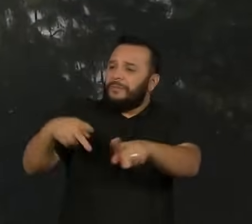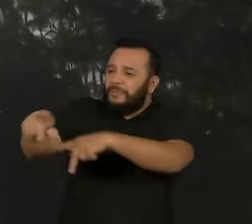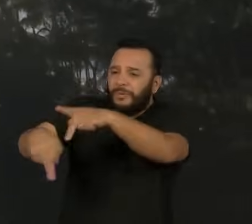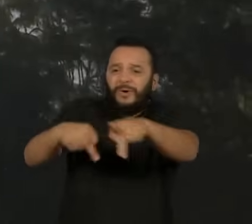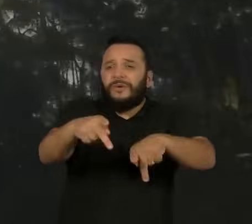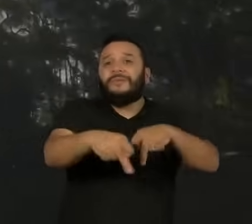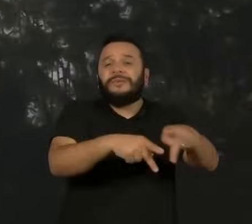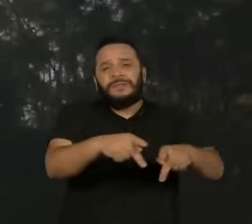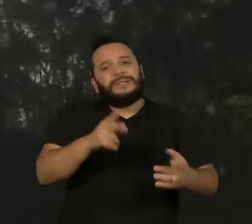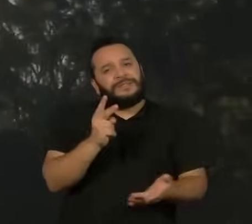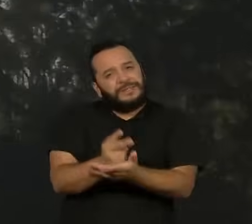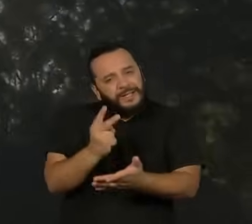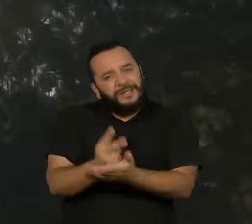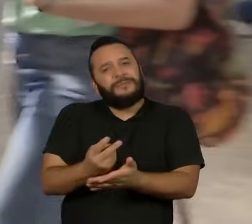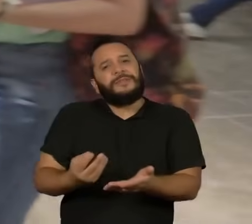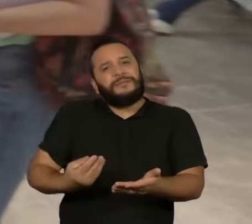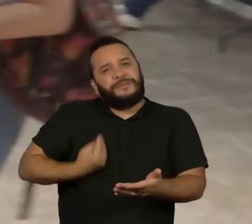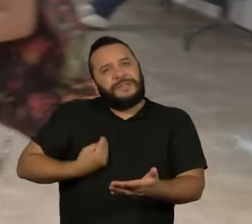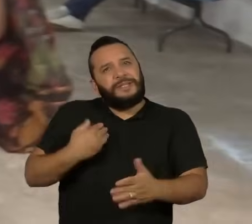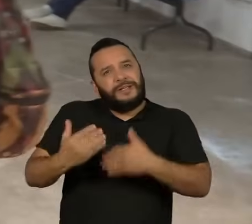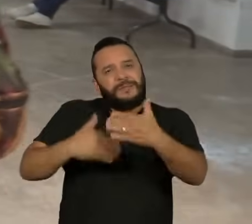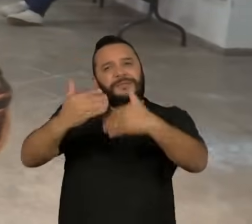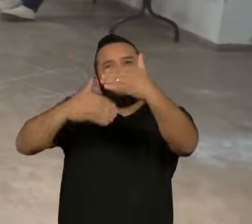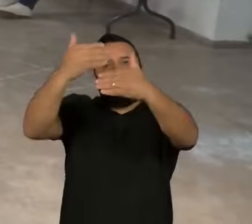possam sempre prosperar.